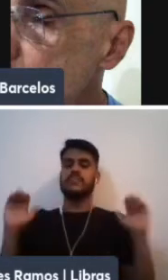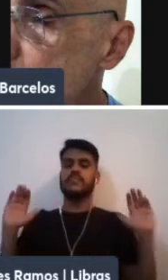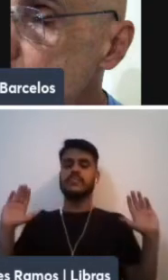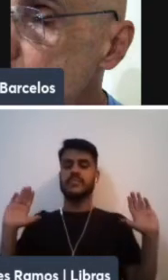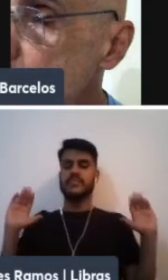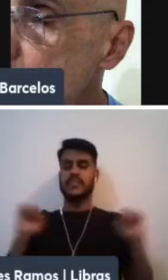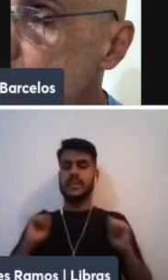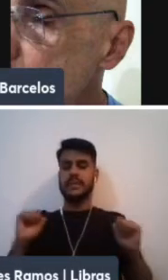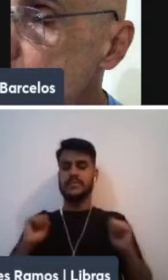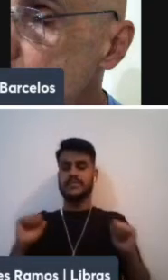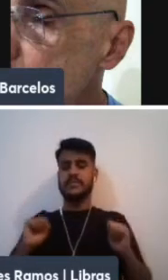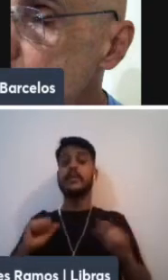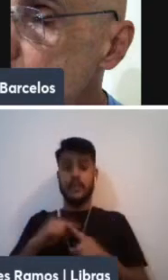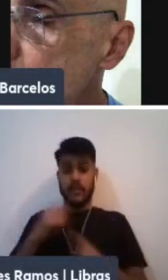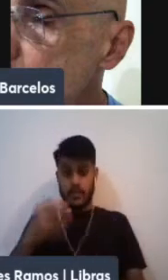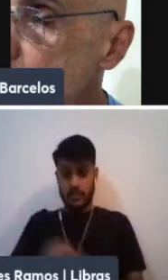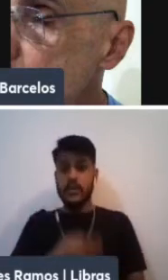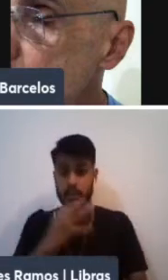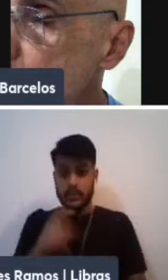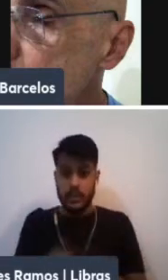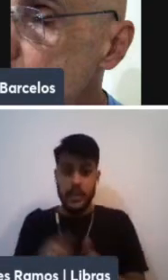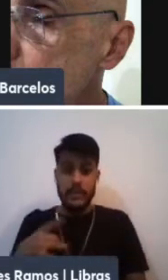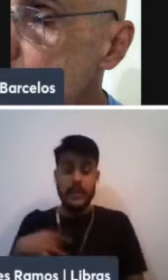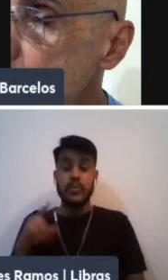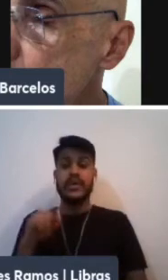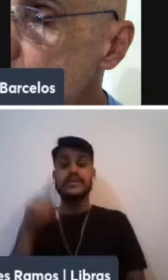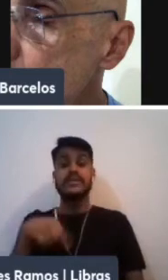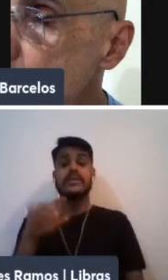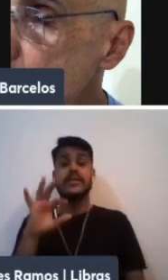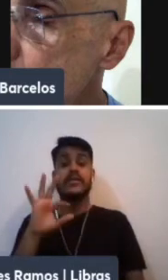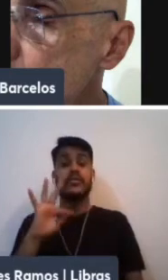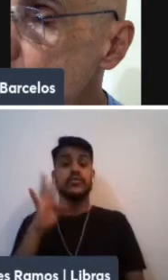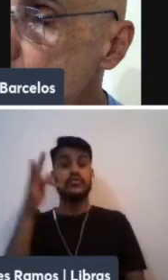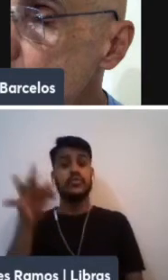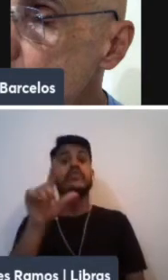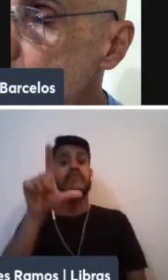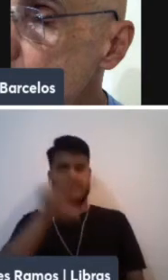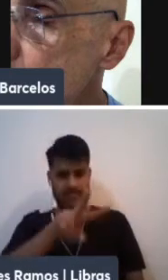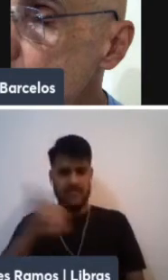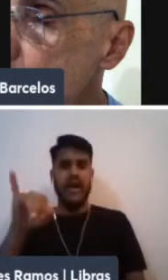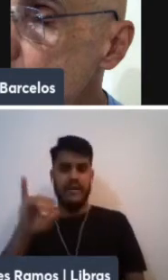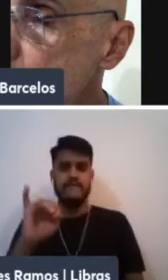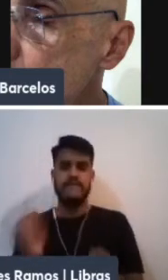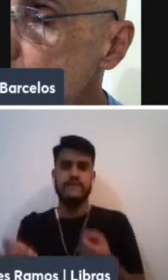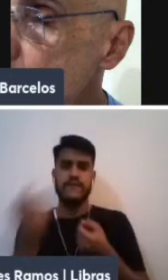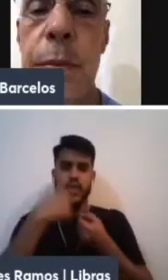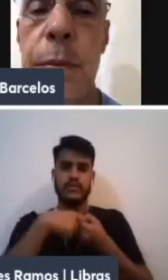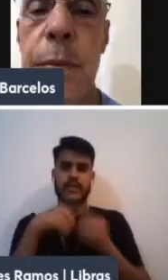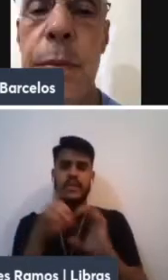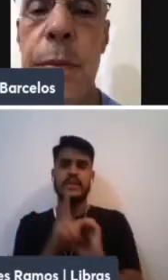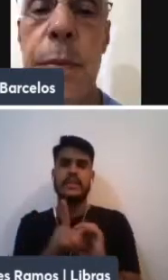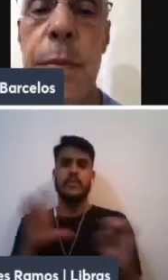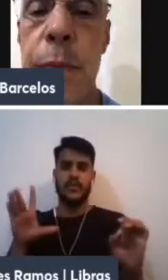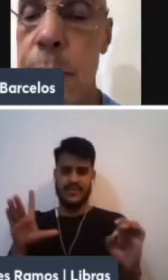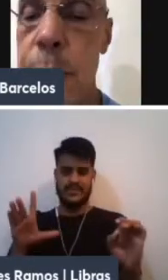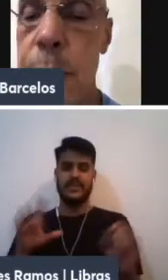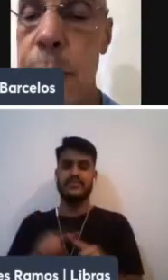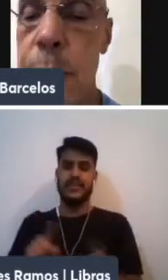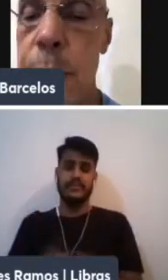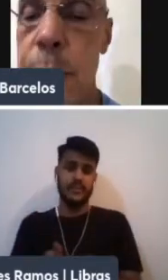isso perdure, inclusive, se voltar à democracia. Para conseguir voltar. Né? Sim, a hora que começar a reconstruir,